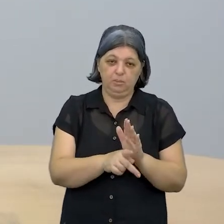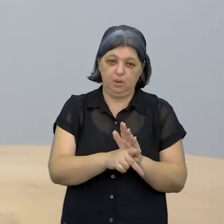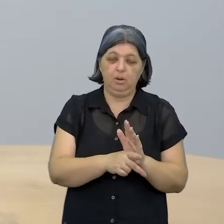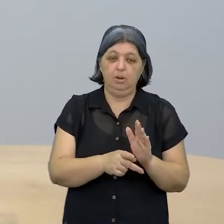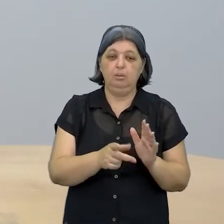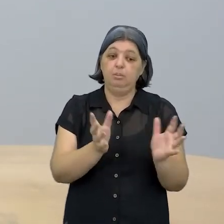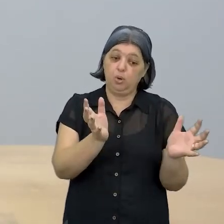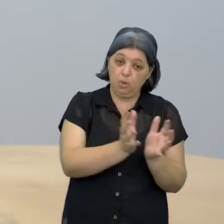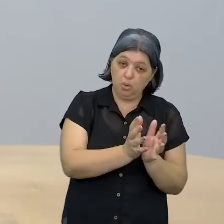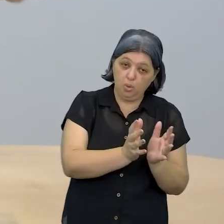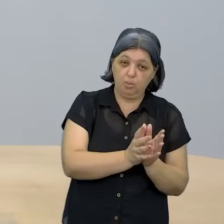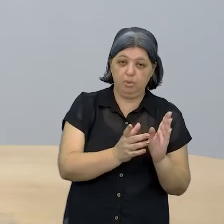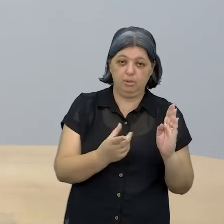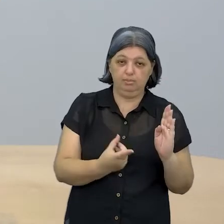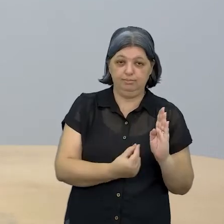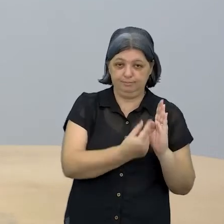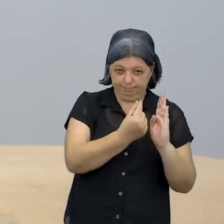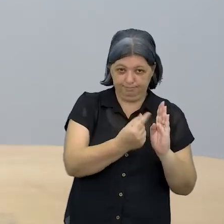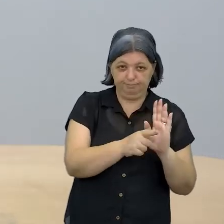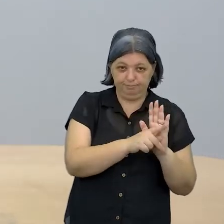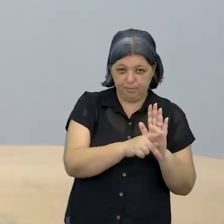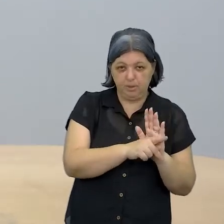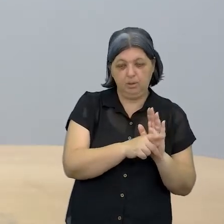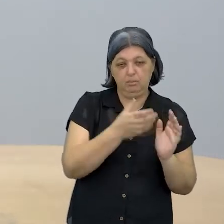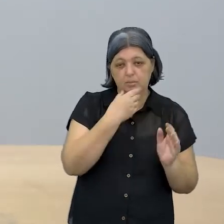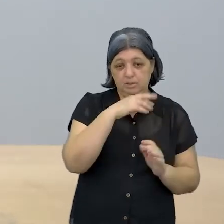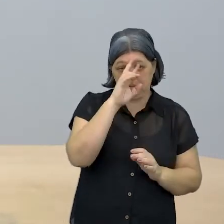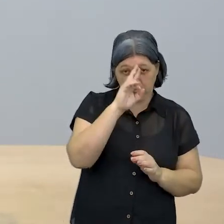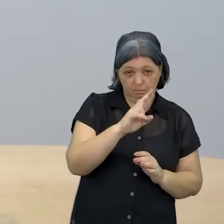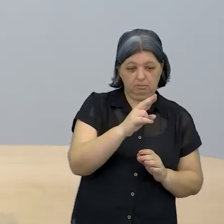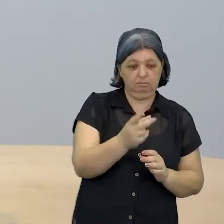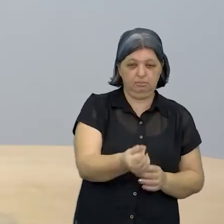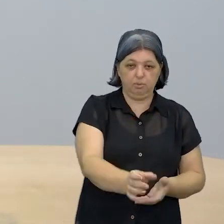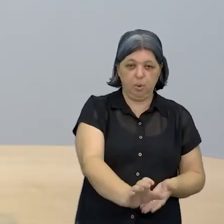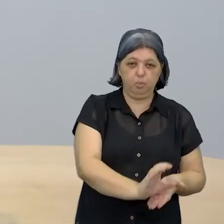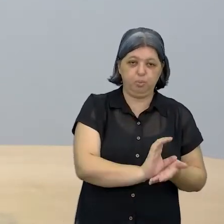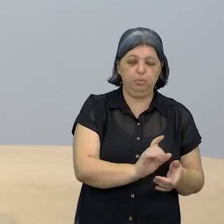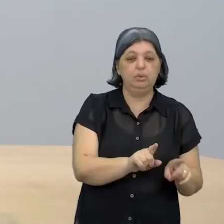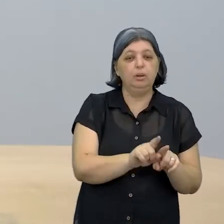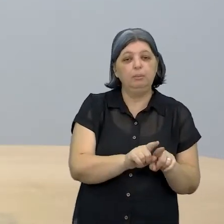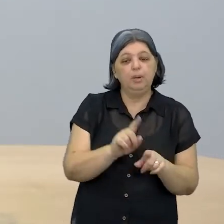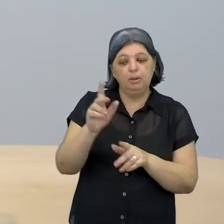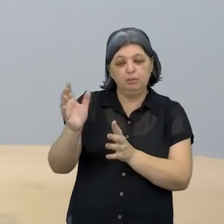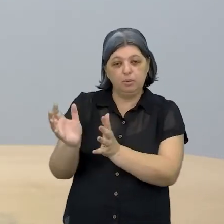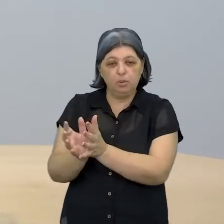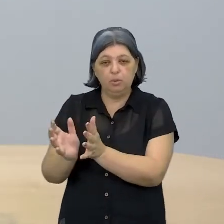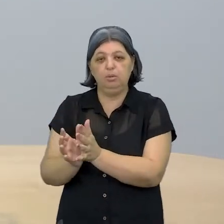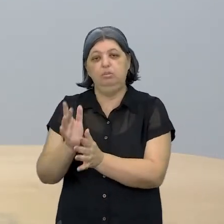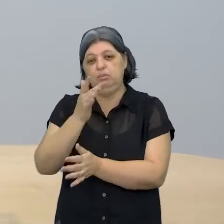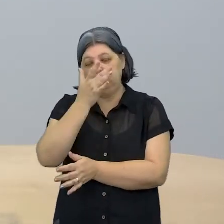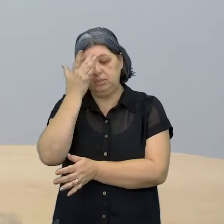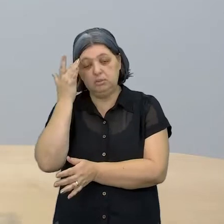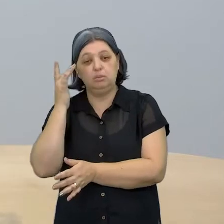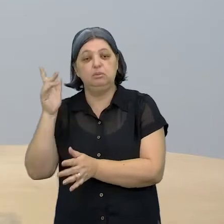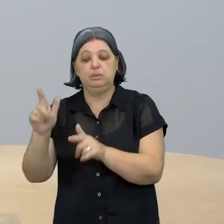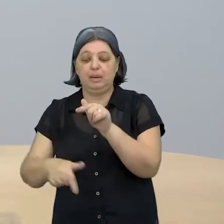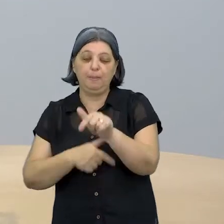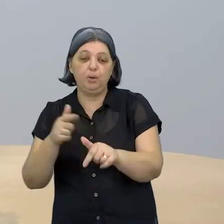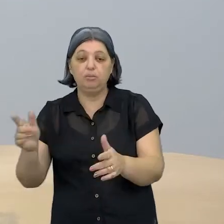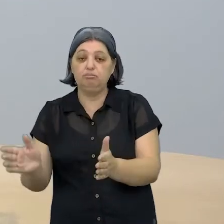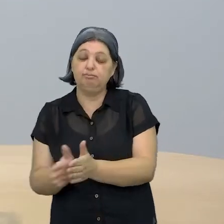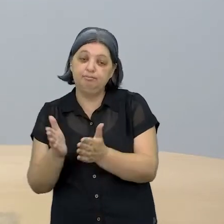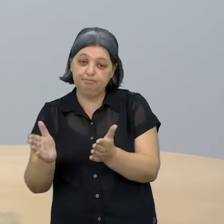né, detentora dos meios de produção e do capital, e o proletariado, os trabalhadores pobres, né, que vendem